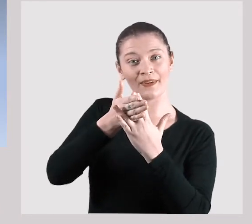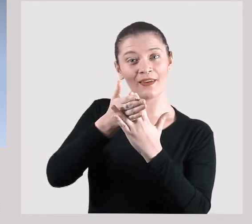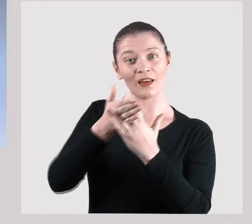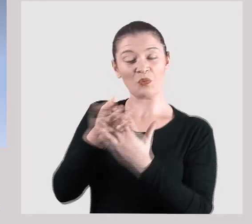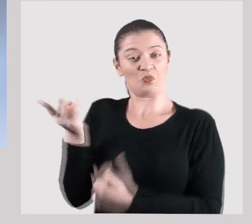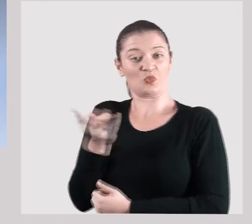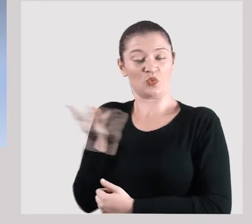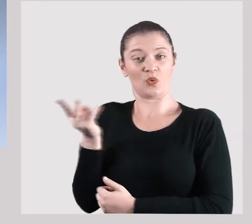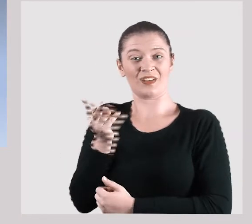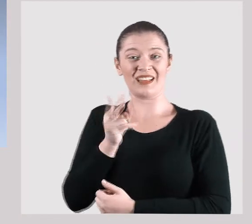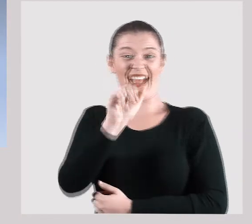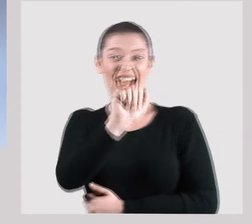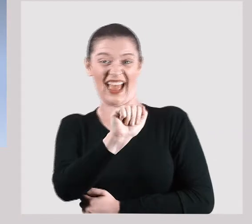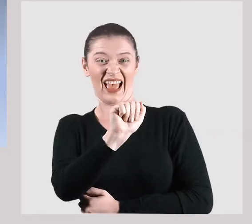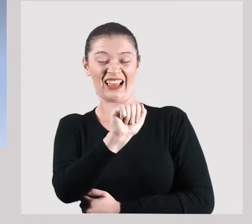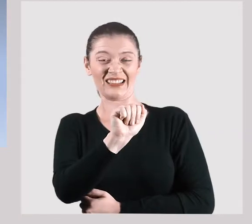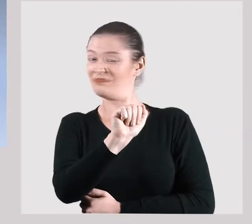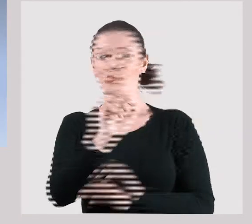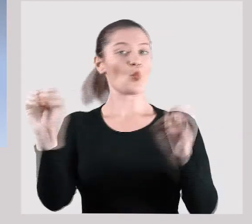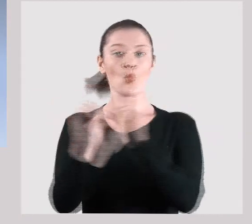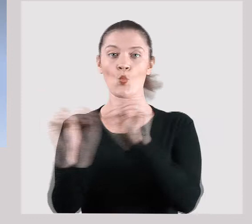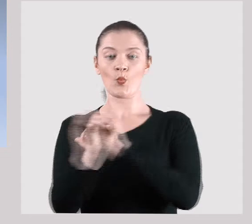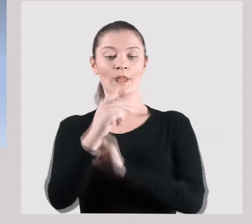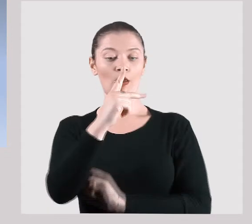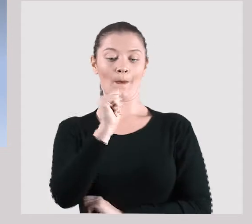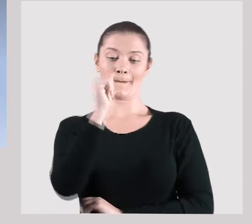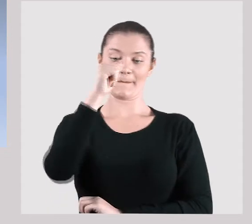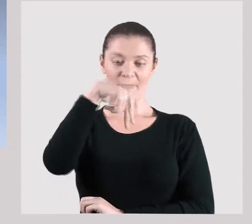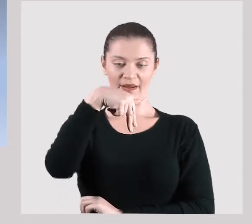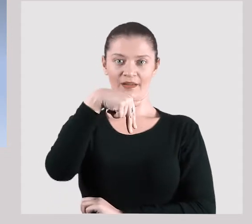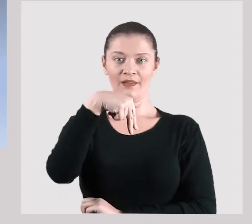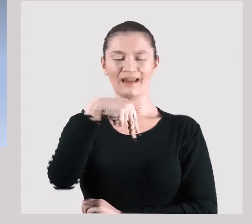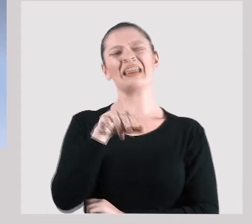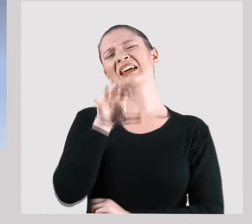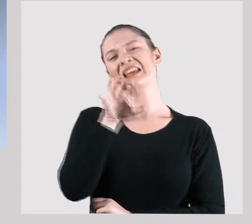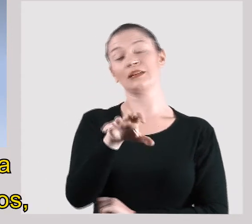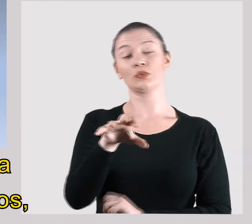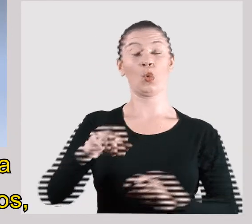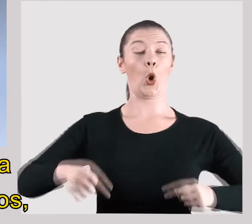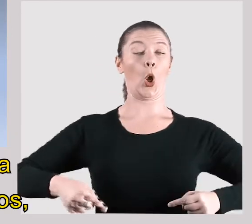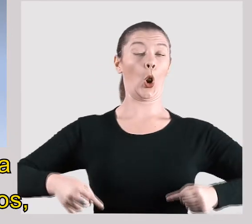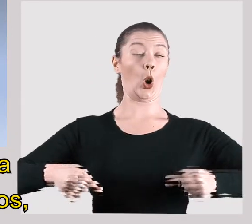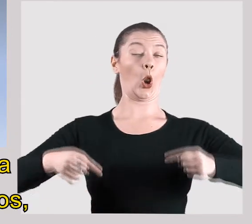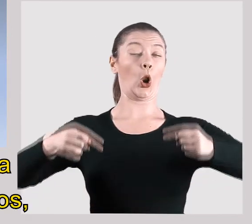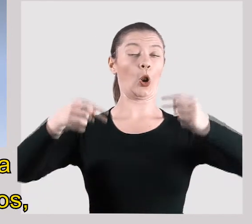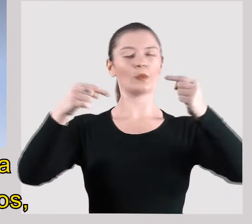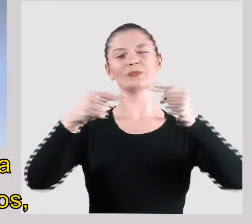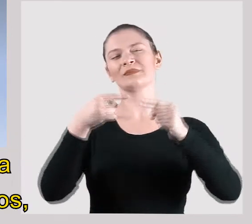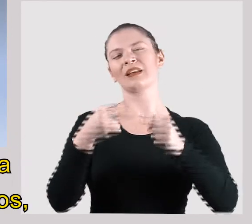tem atração por ninguém, e os pansexuais, isso aí é uma coisa meio polêmica, porque alguns dizem